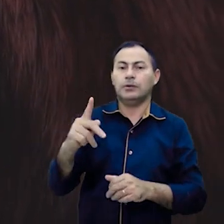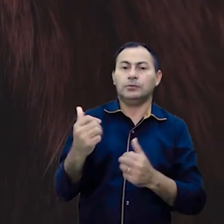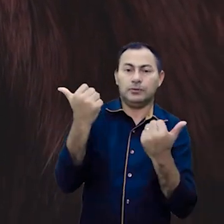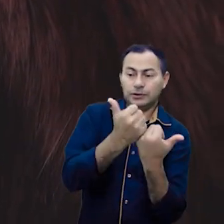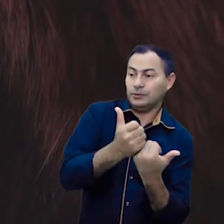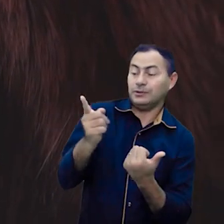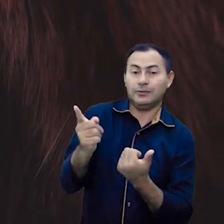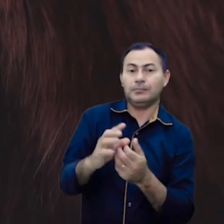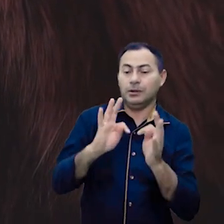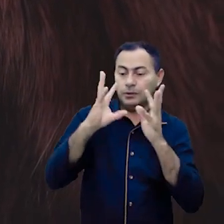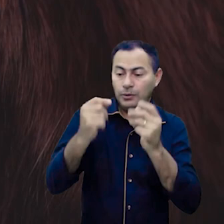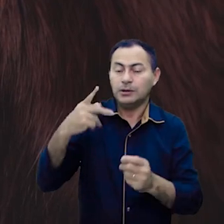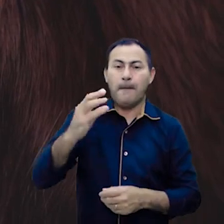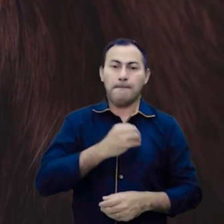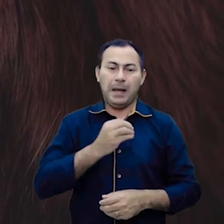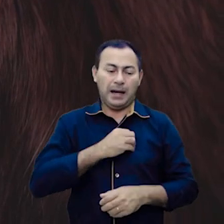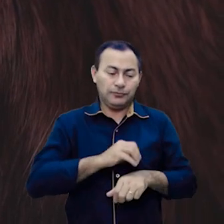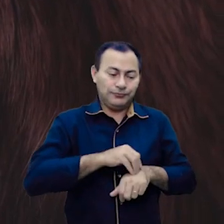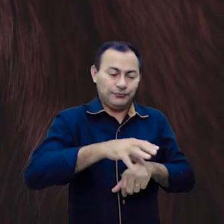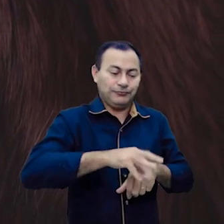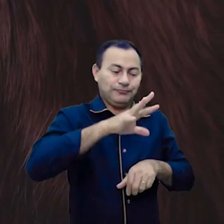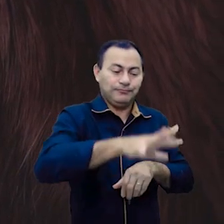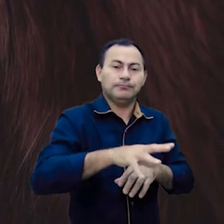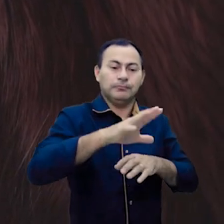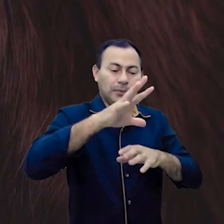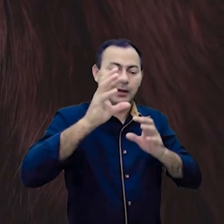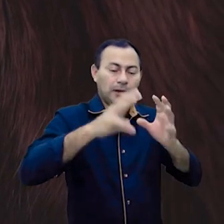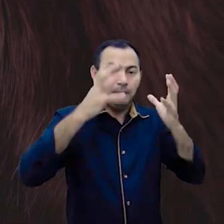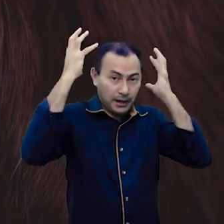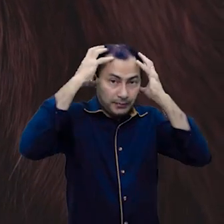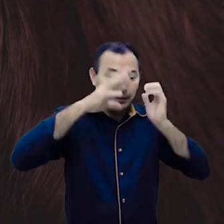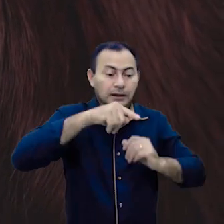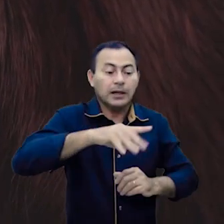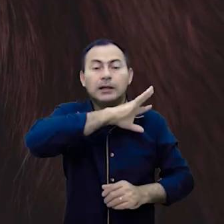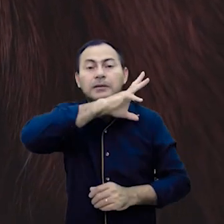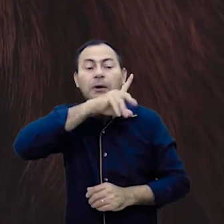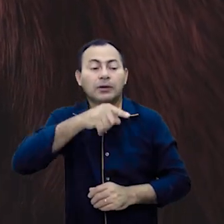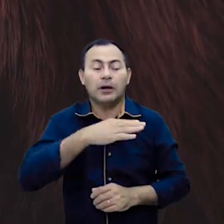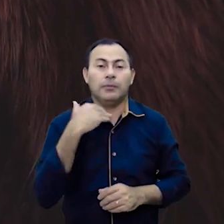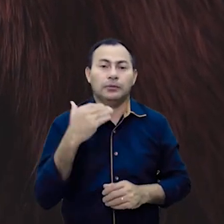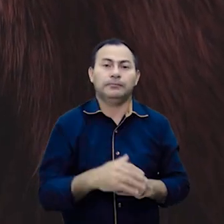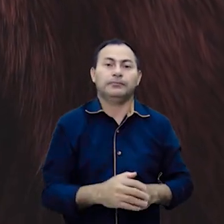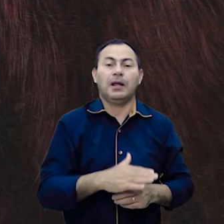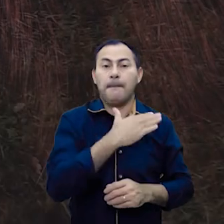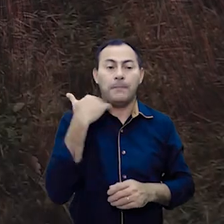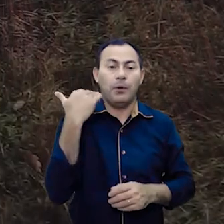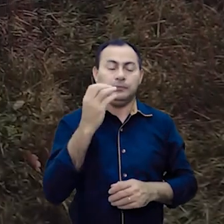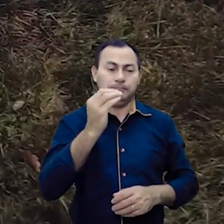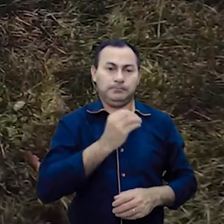seu substituto todos os seus pecados haviam passado para a cabeça daquele animal